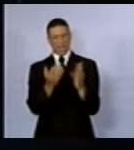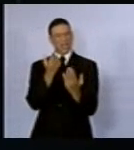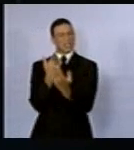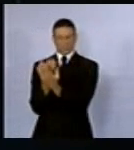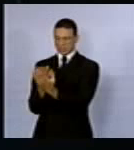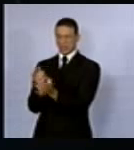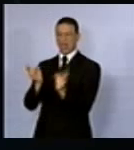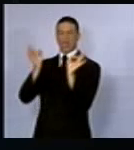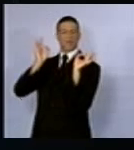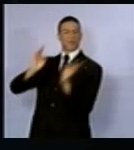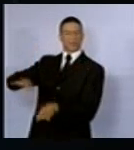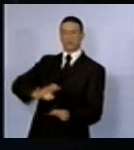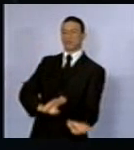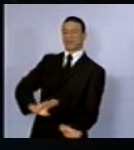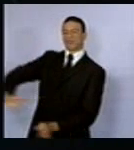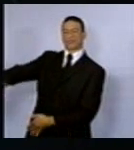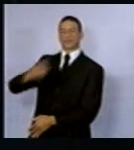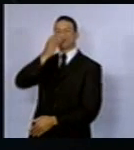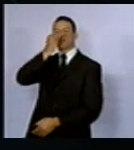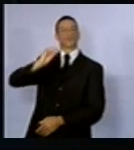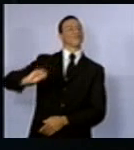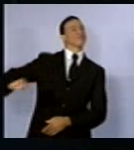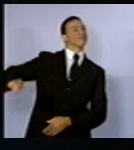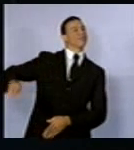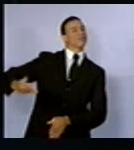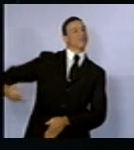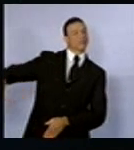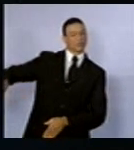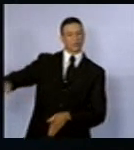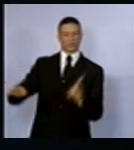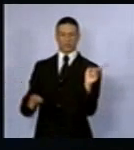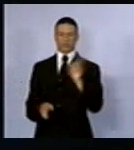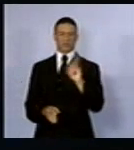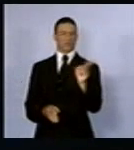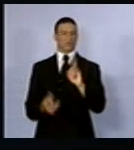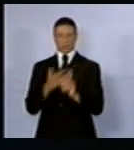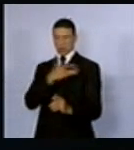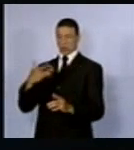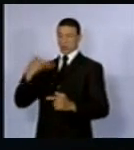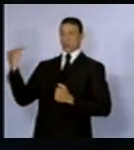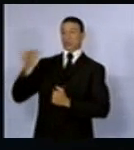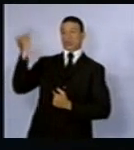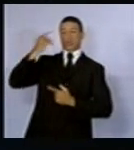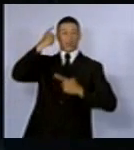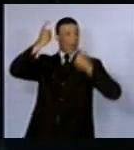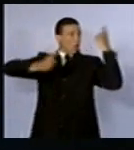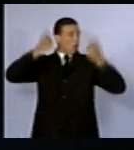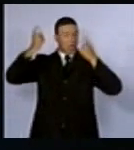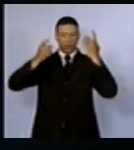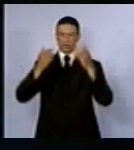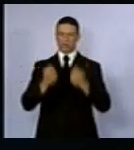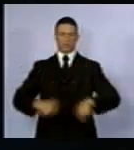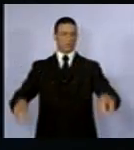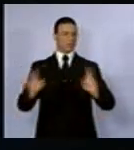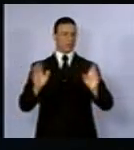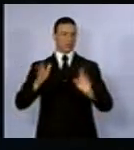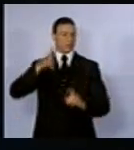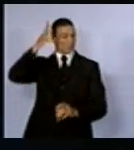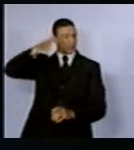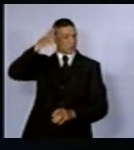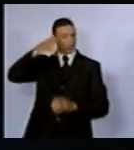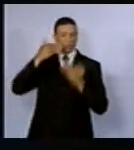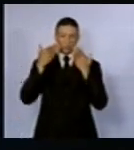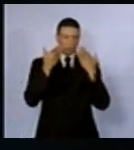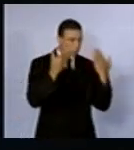para algo que... Ah, mas estaríamos tendo o que se chamaria de excesso de prevenção. Então, é isso que eu teria para apresentar.